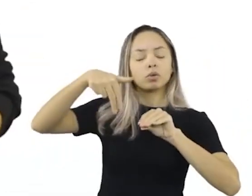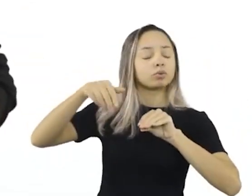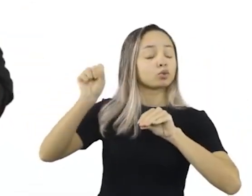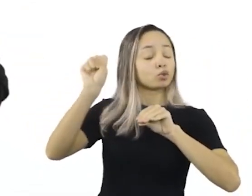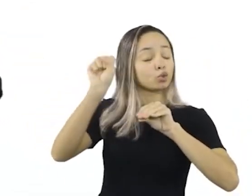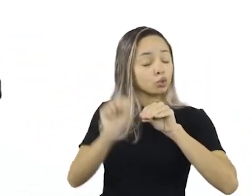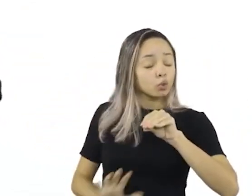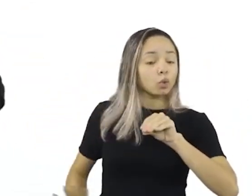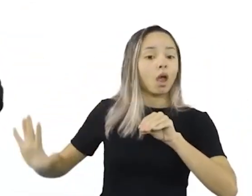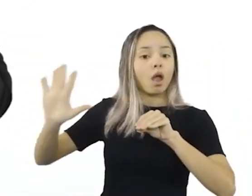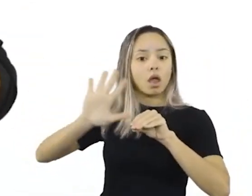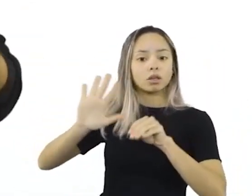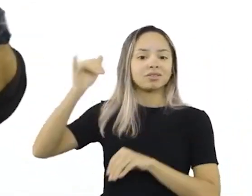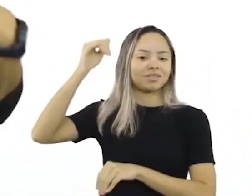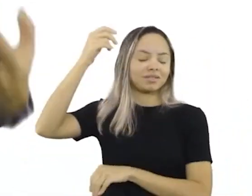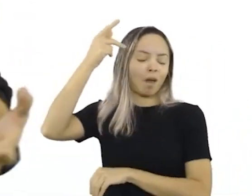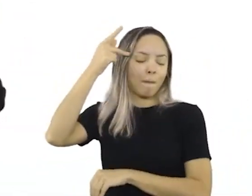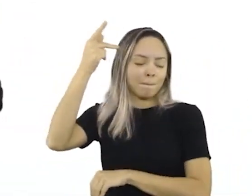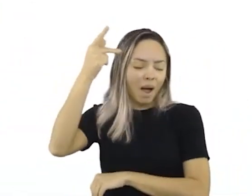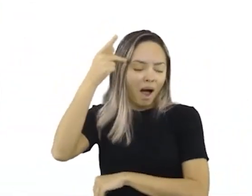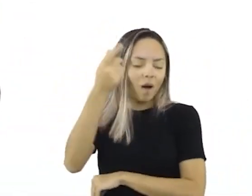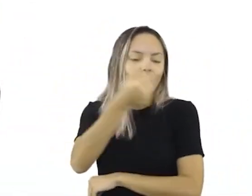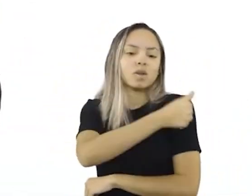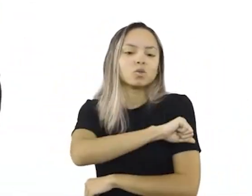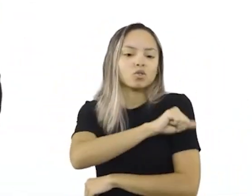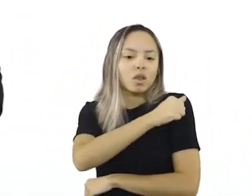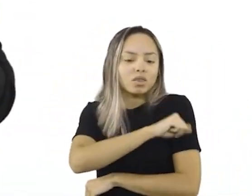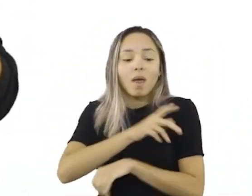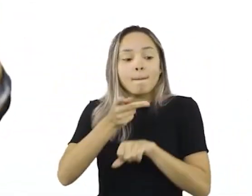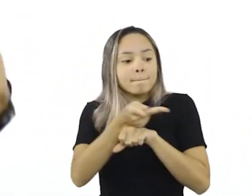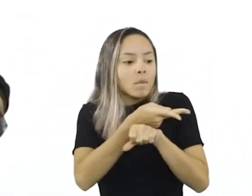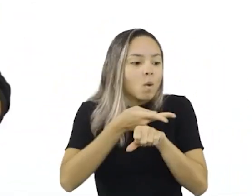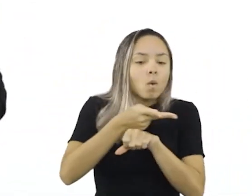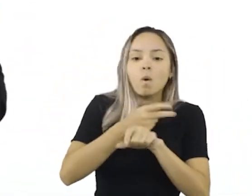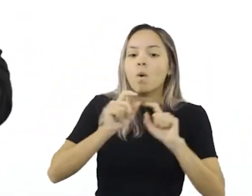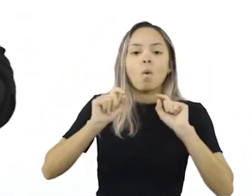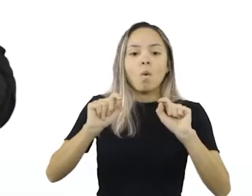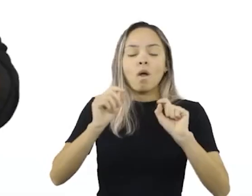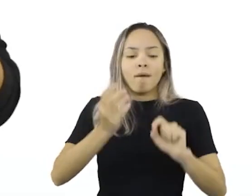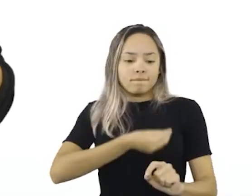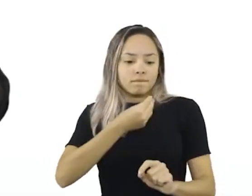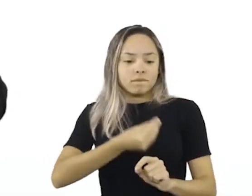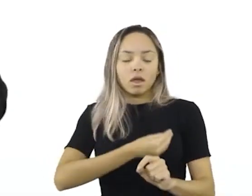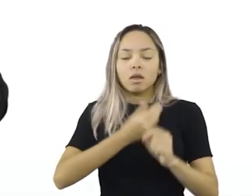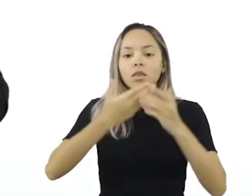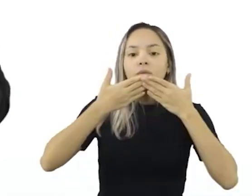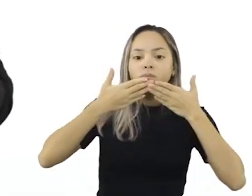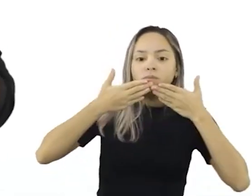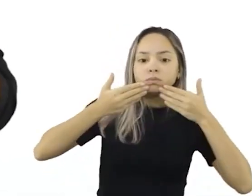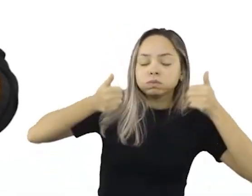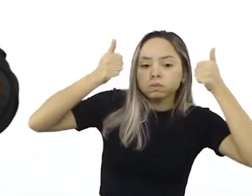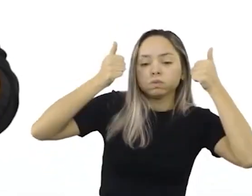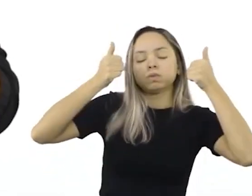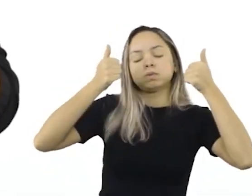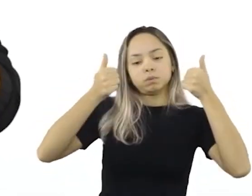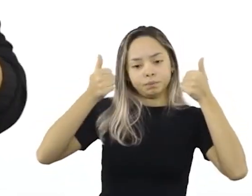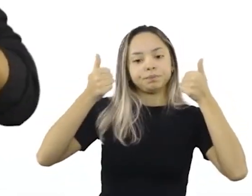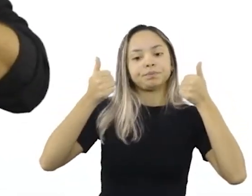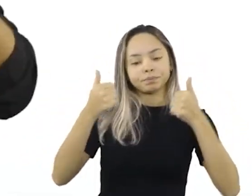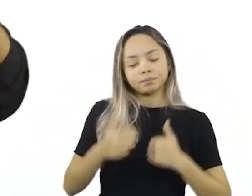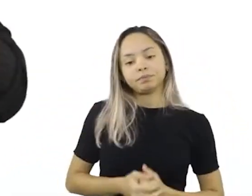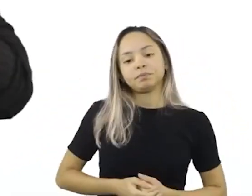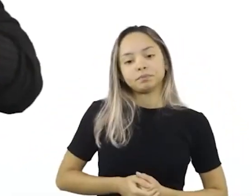sobretudo São Paulo, Rio de Janeiro, em busca de melhores condições de vida, em busca